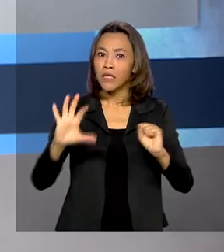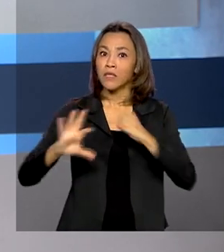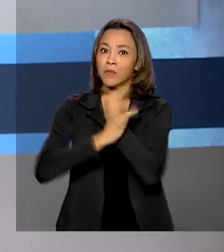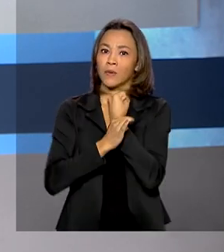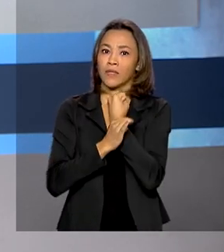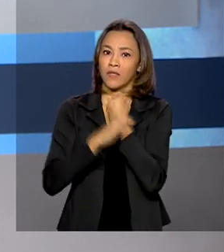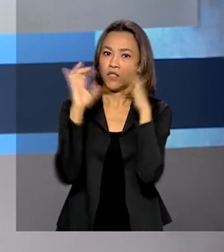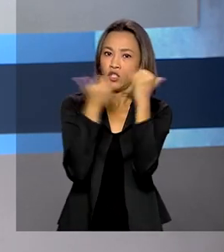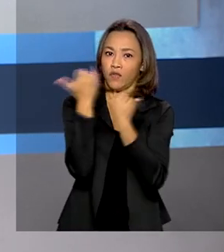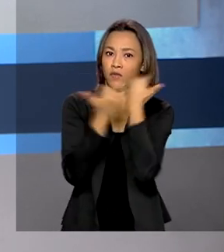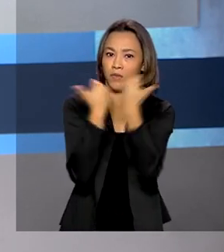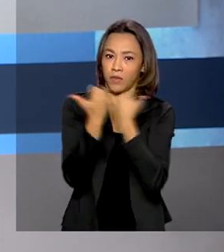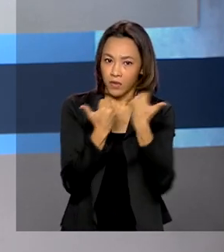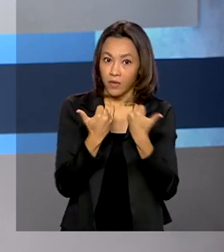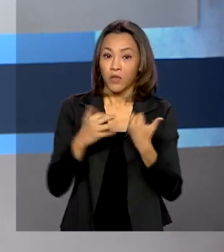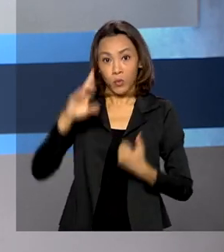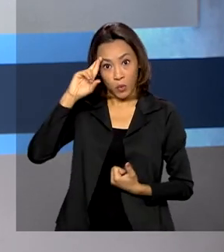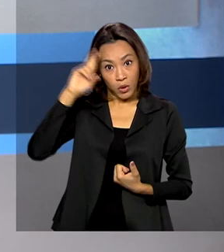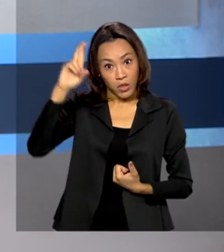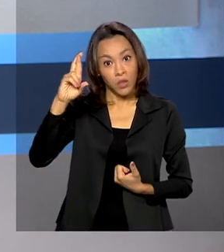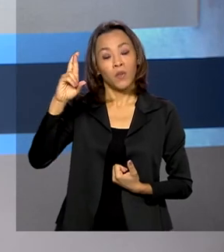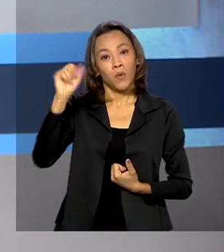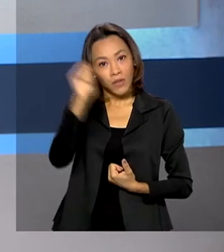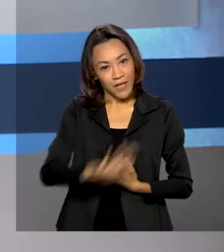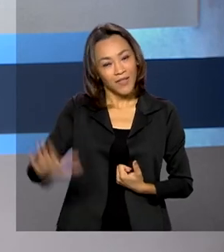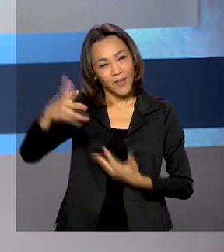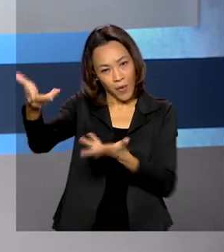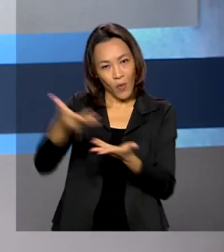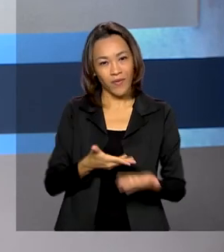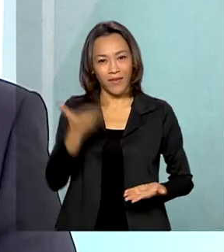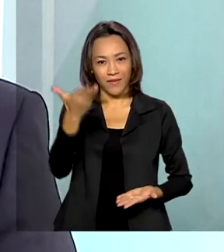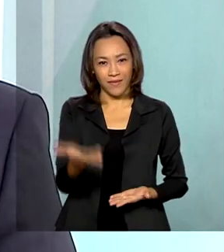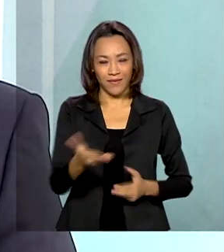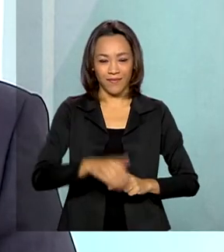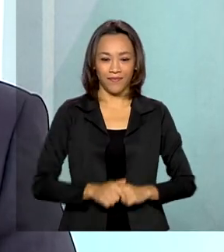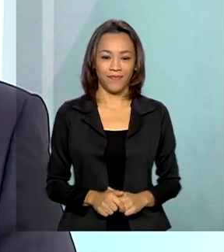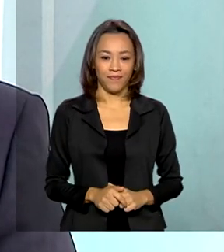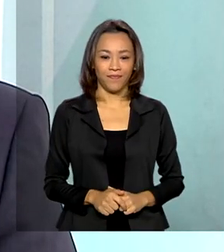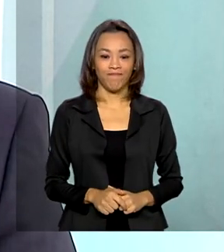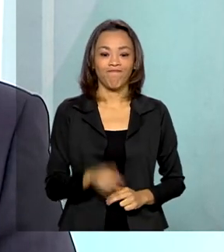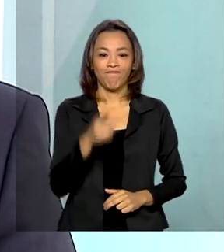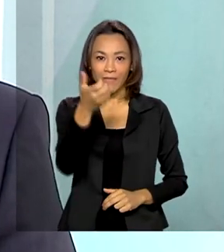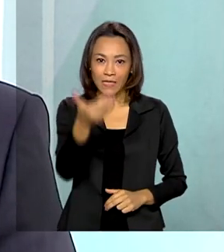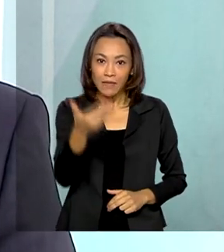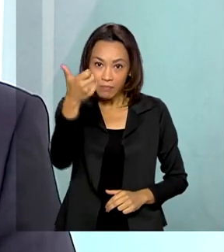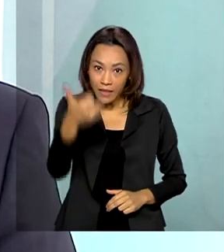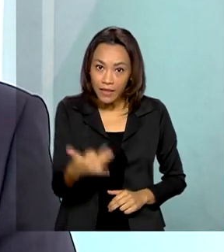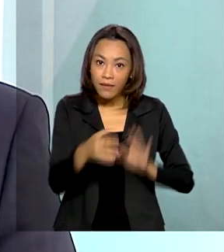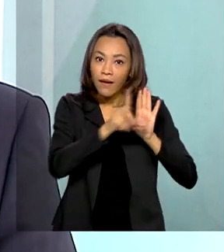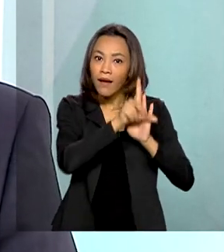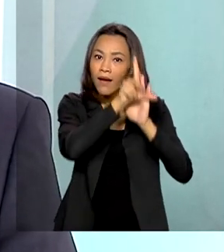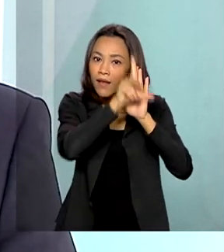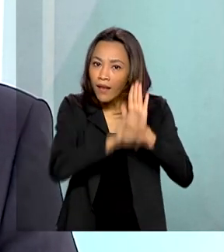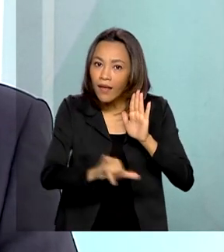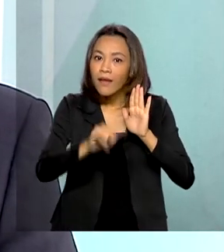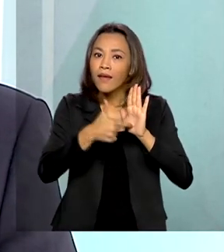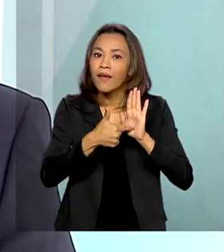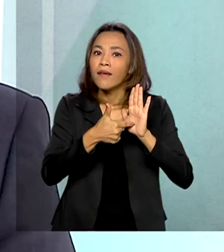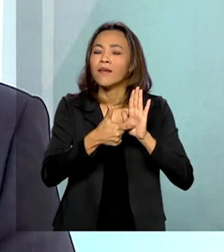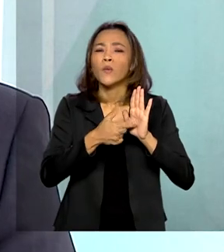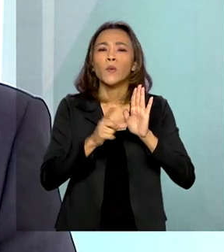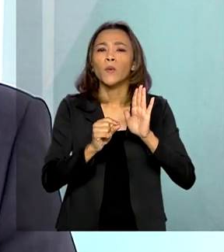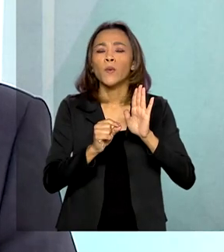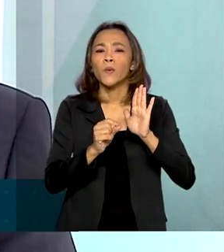-presidente da Autoridade Nacional de Dados é o convidado. A lei geral, ela prevê